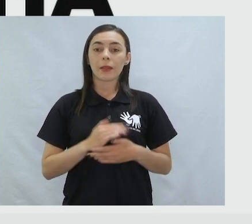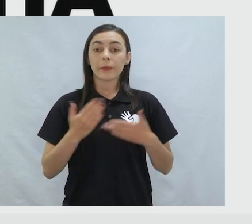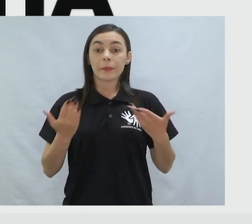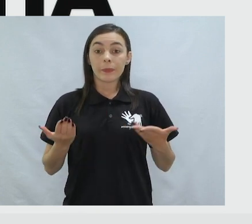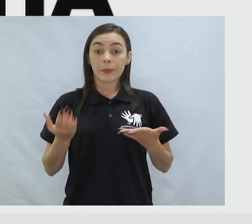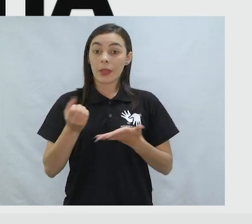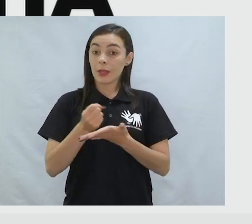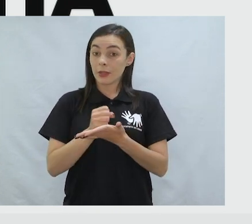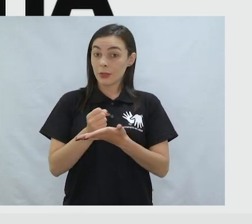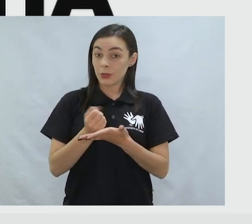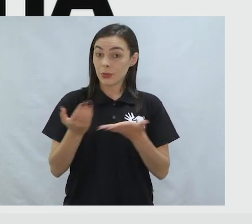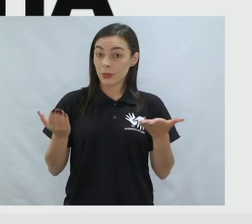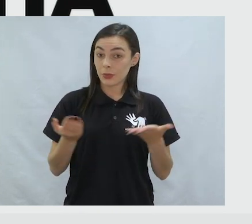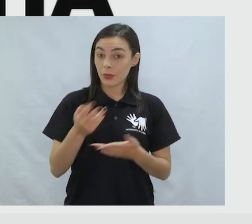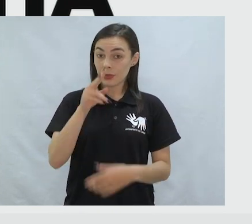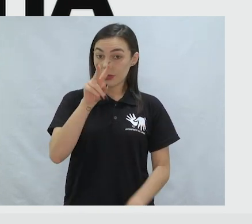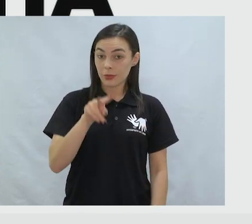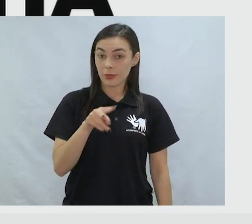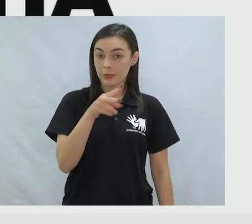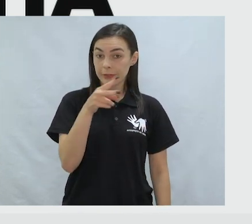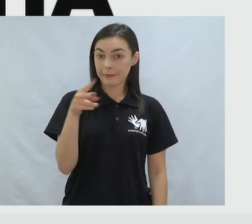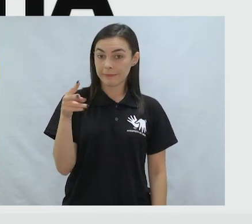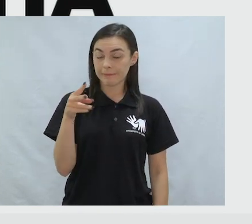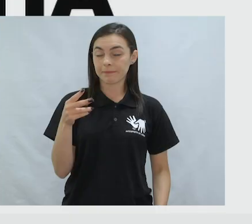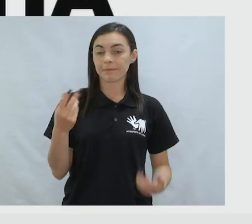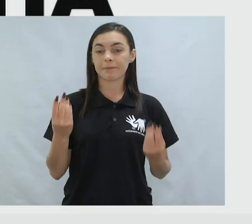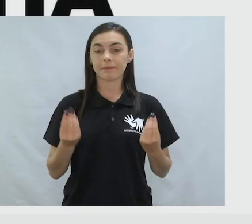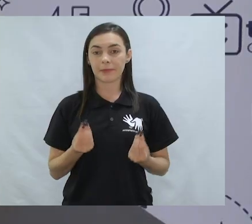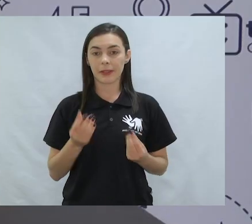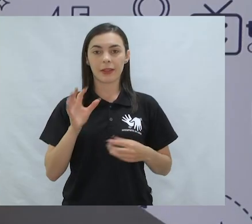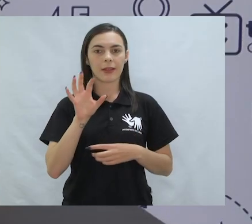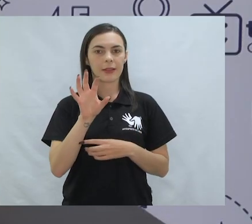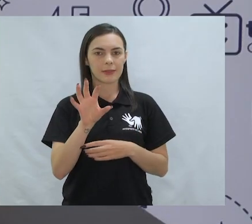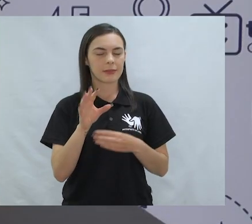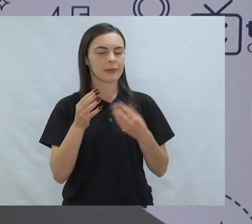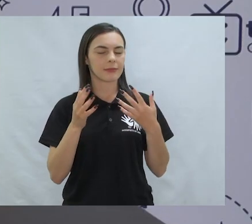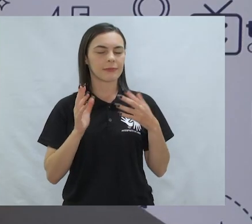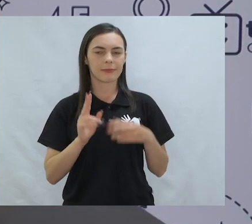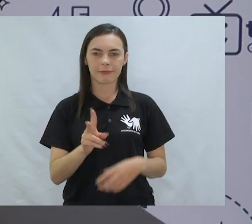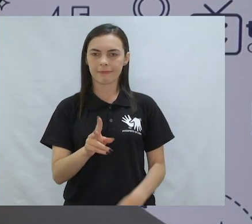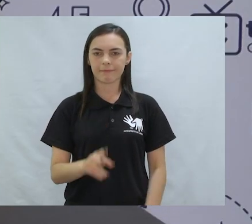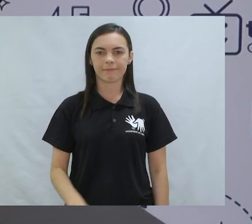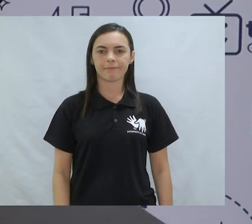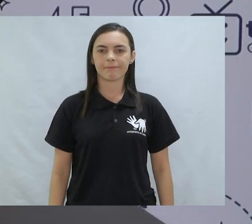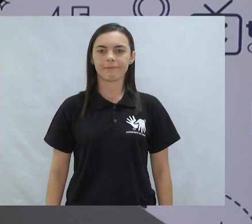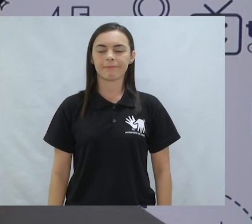Então, para este jogo, ele sempre funciona desse jeito, tá?